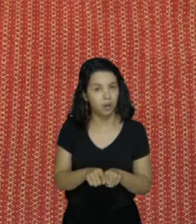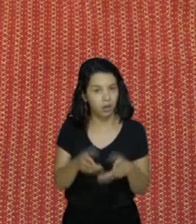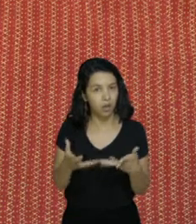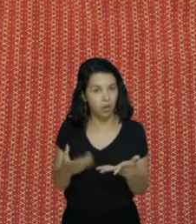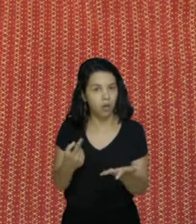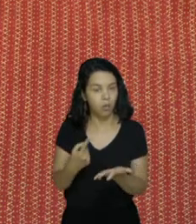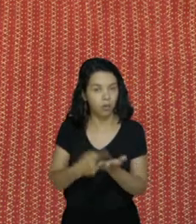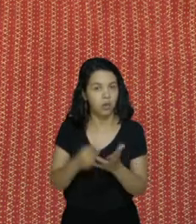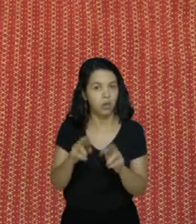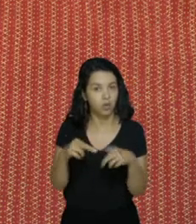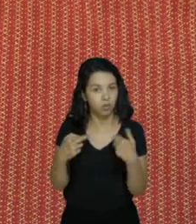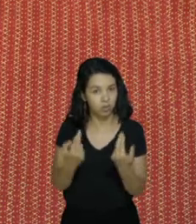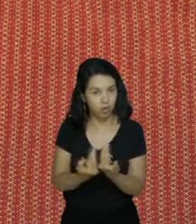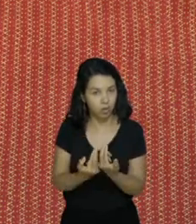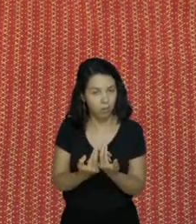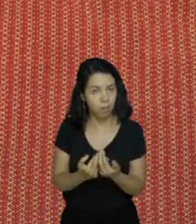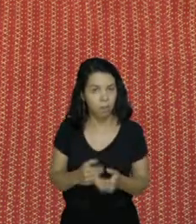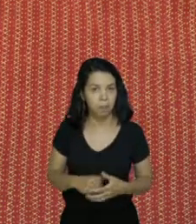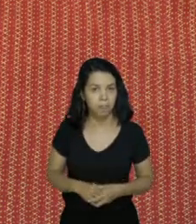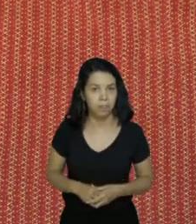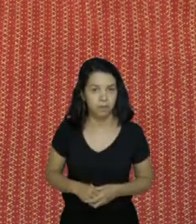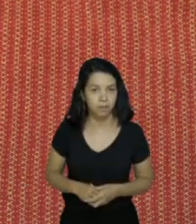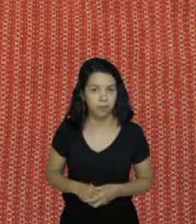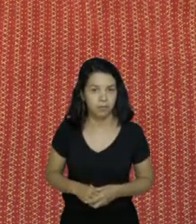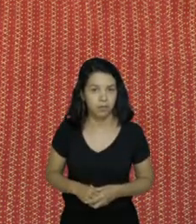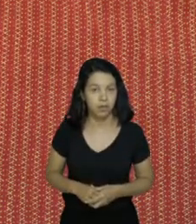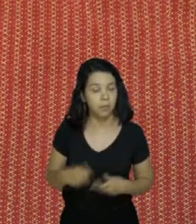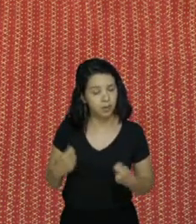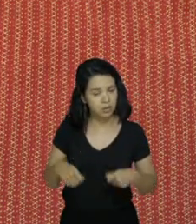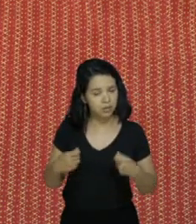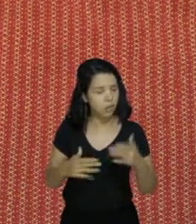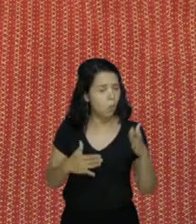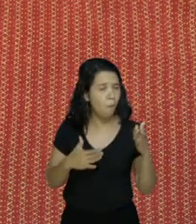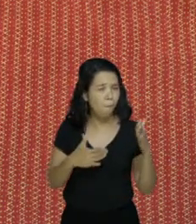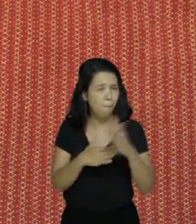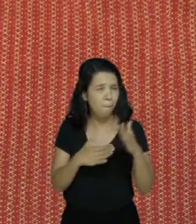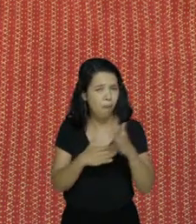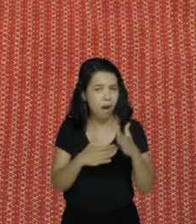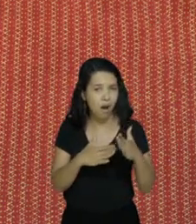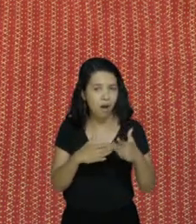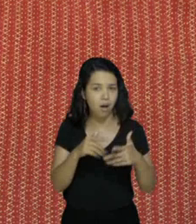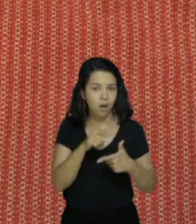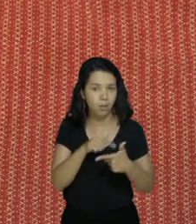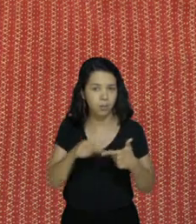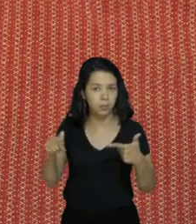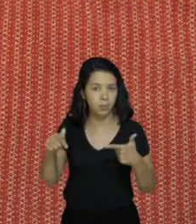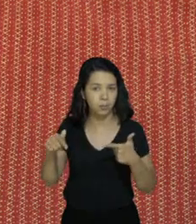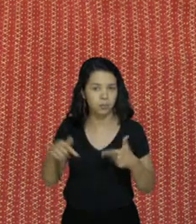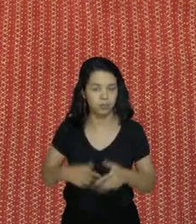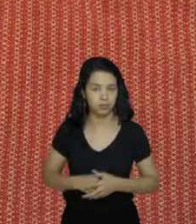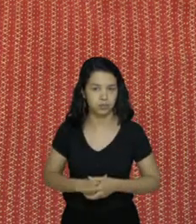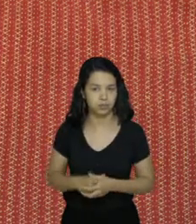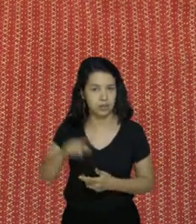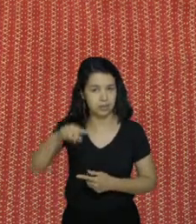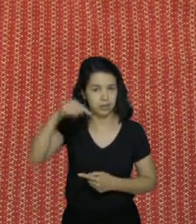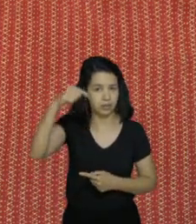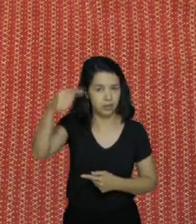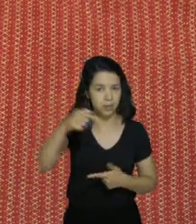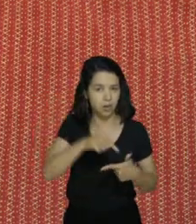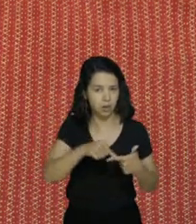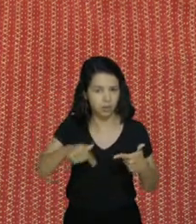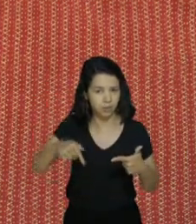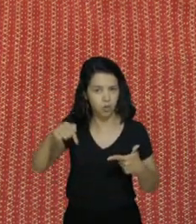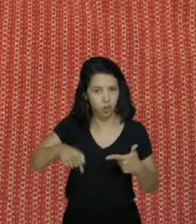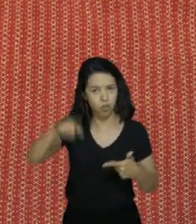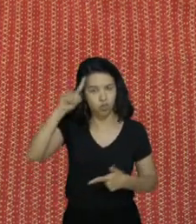deputado líder do governo, que ela possa acontecer no máximo uma semana. Que semana que vem, nesse mesmo dia da semana, nós